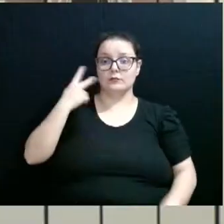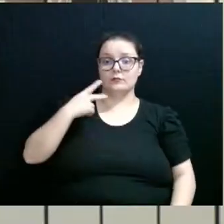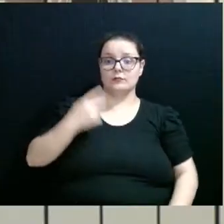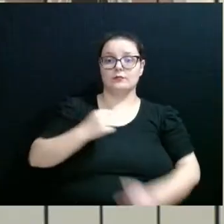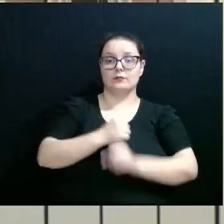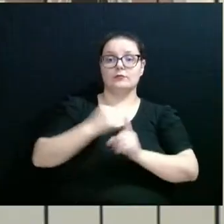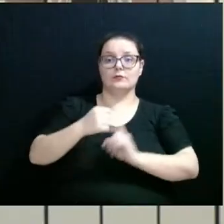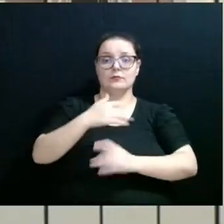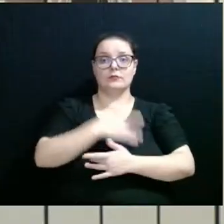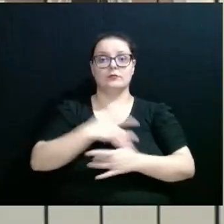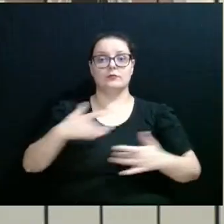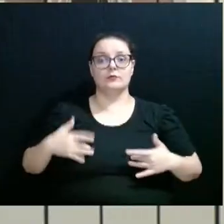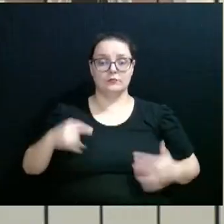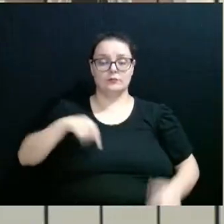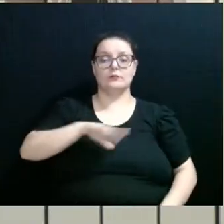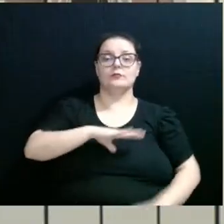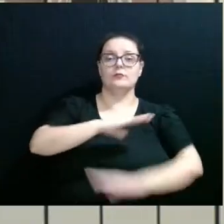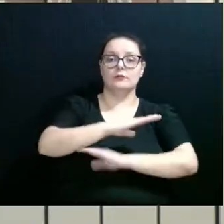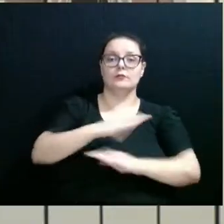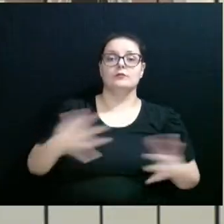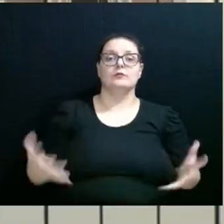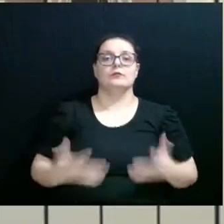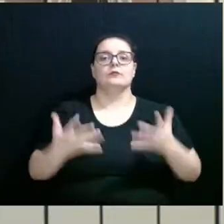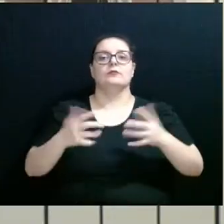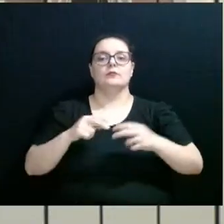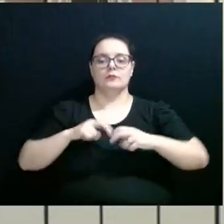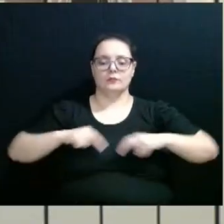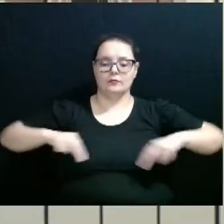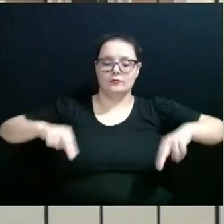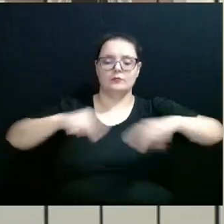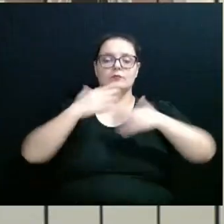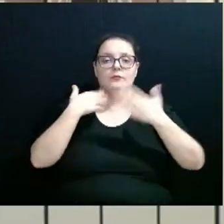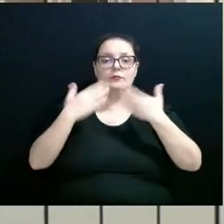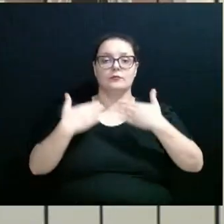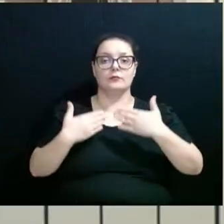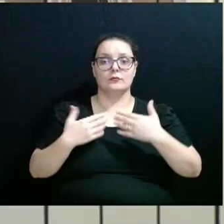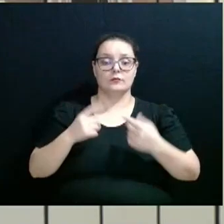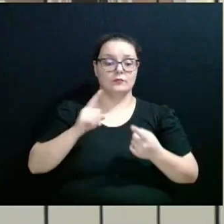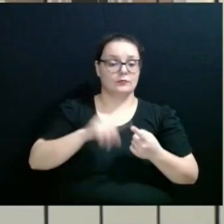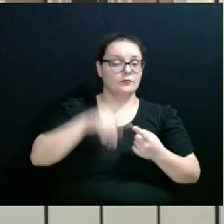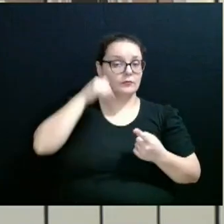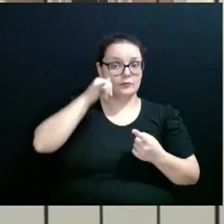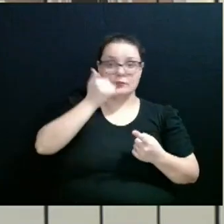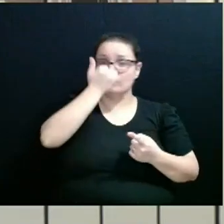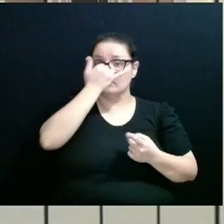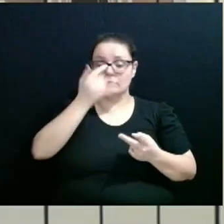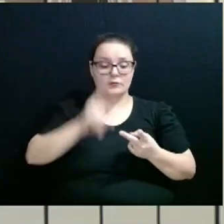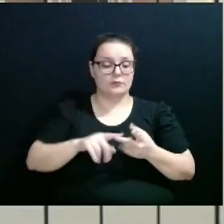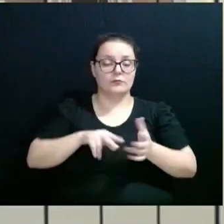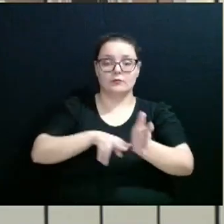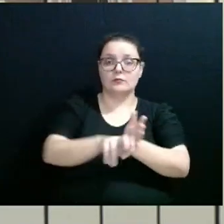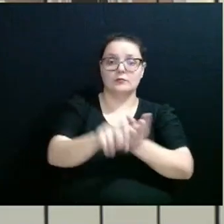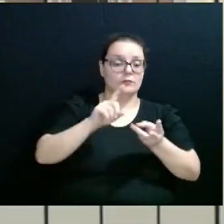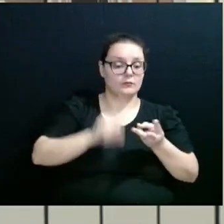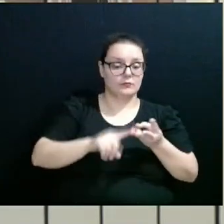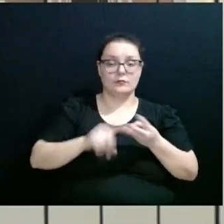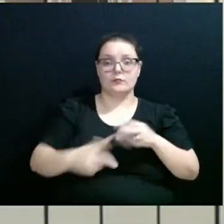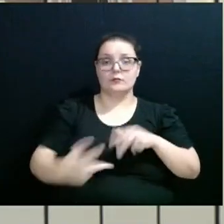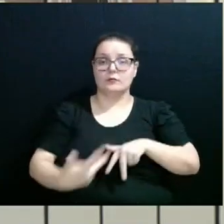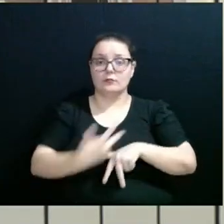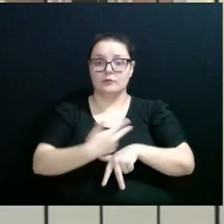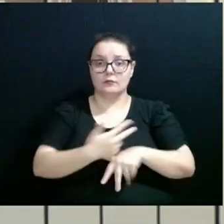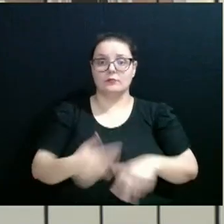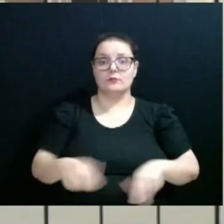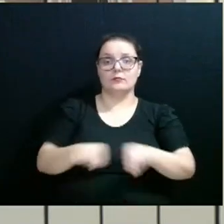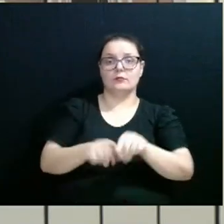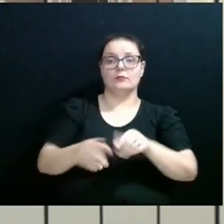da Câmara, promoveu uma roda de conversas sobre prevenção, diagnóstico, cirurgia e